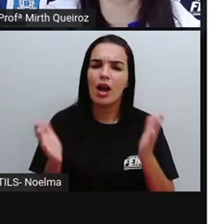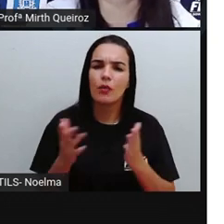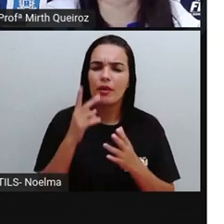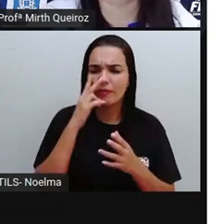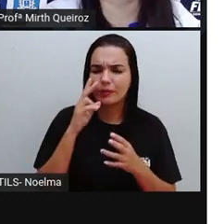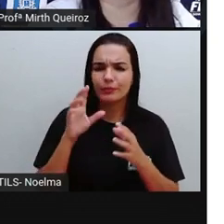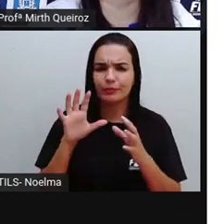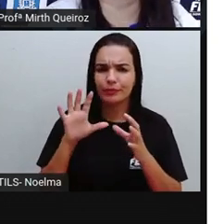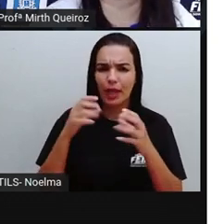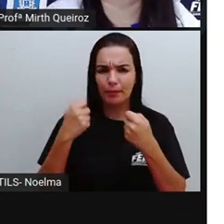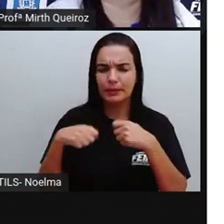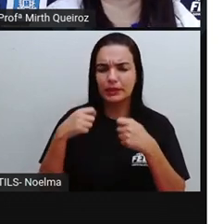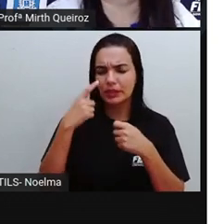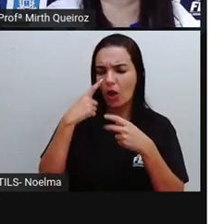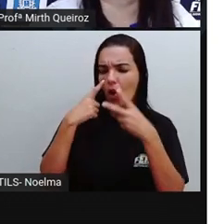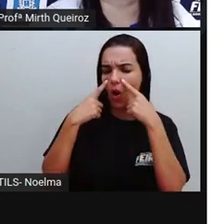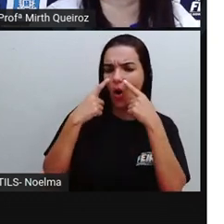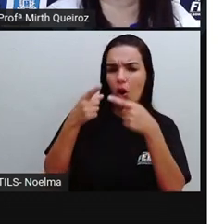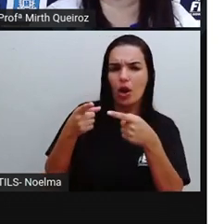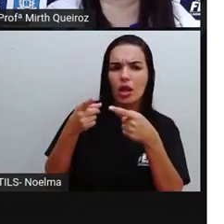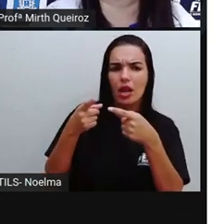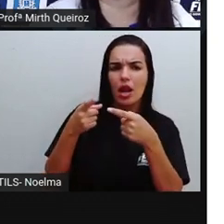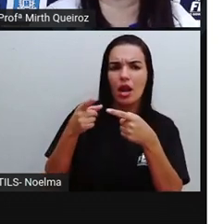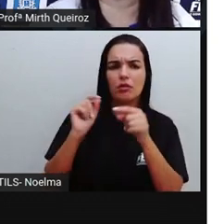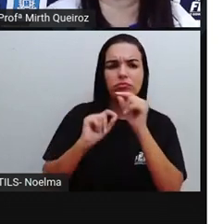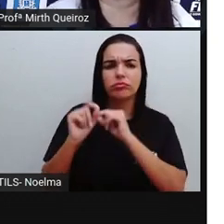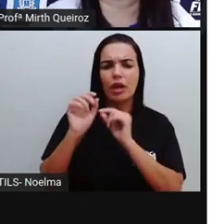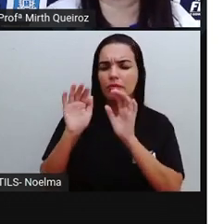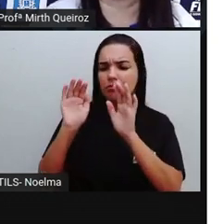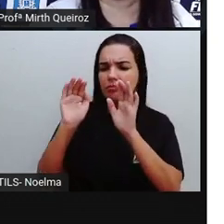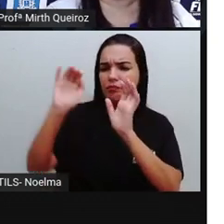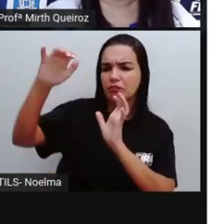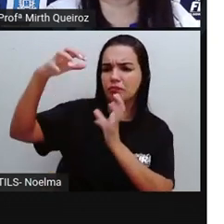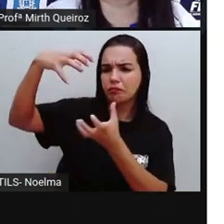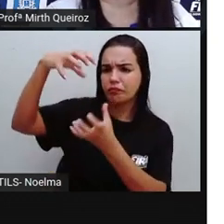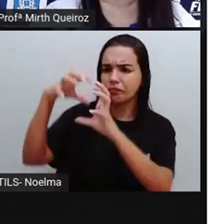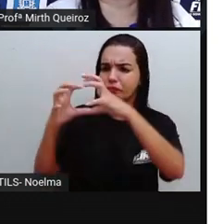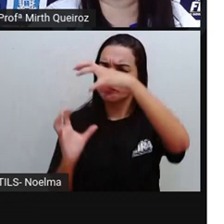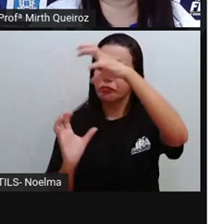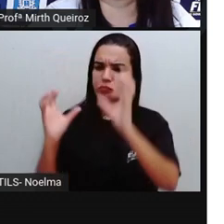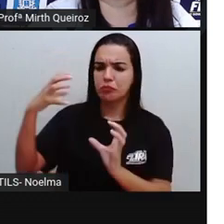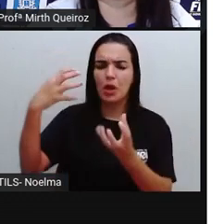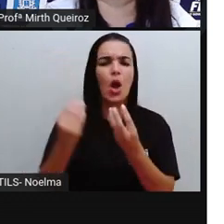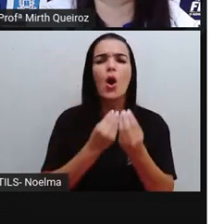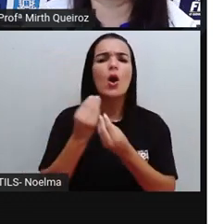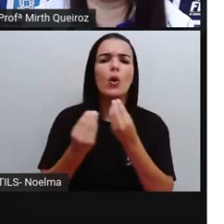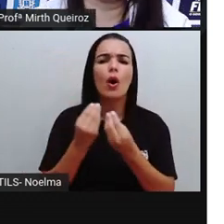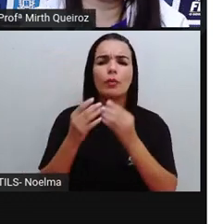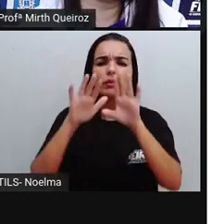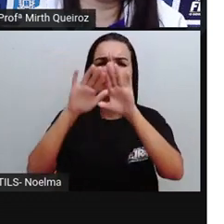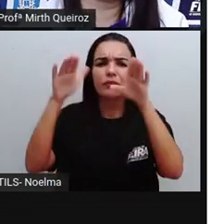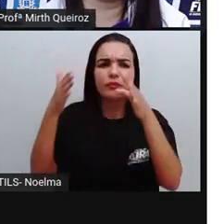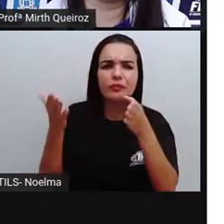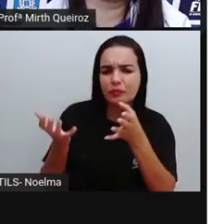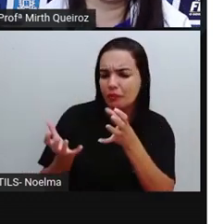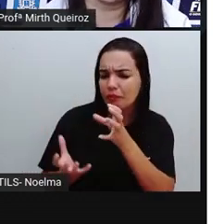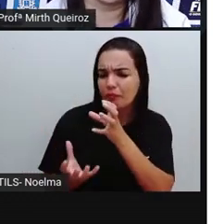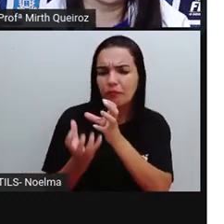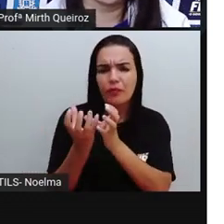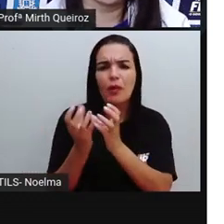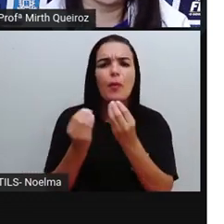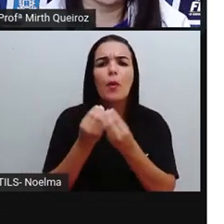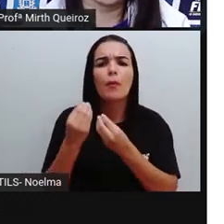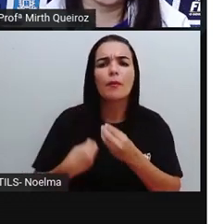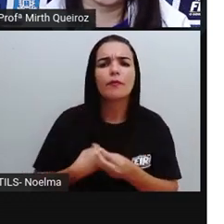Observe as formas da imagem, né? Das imagens aqui. Como é que elas são? Como são as formas aí presentes nessa